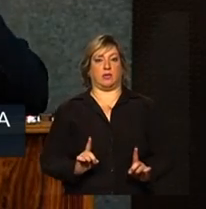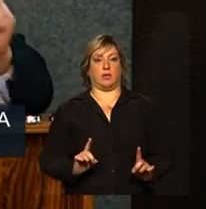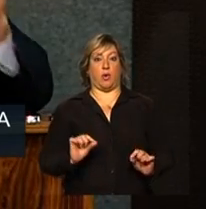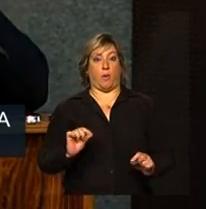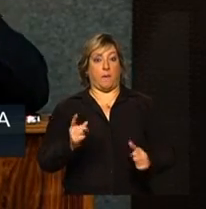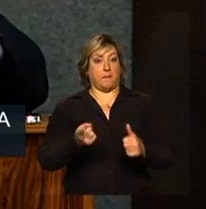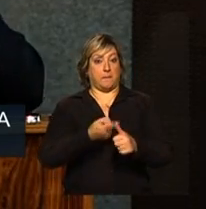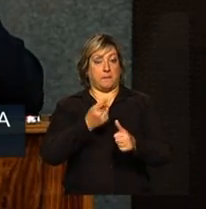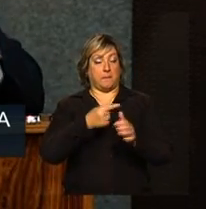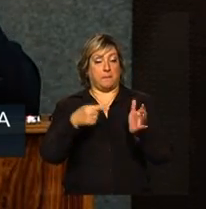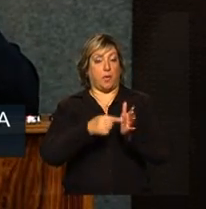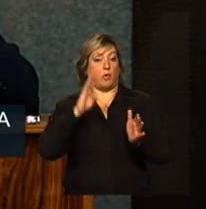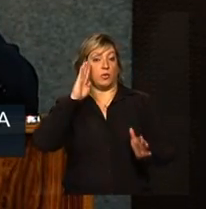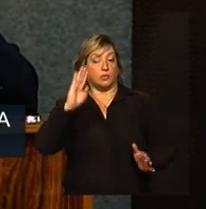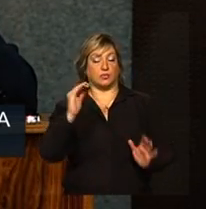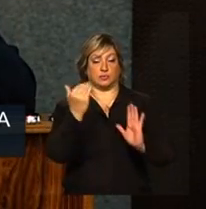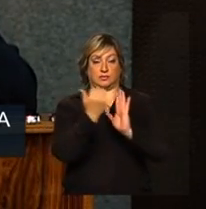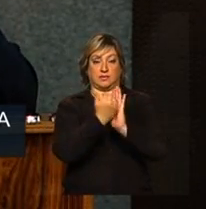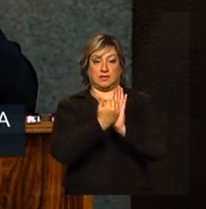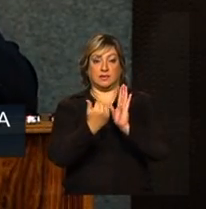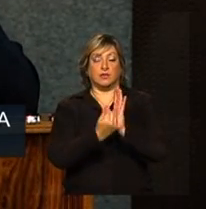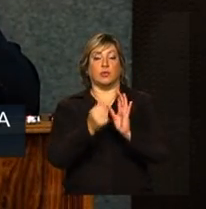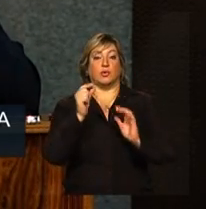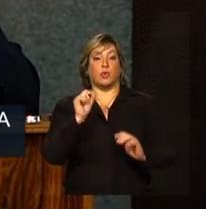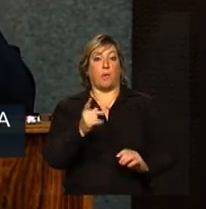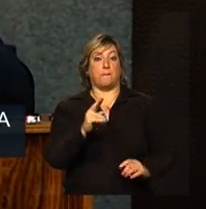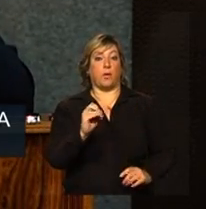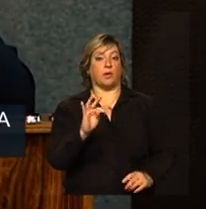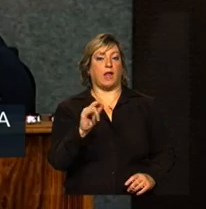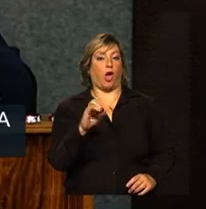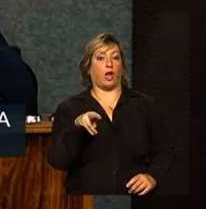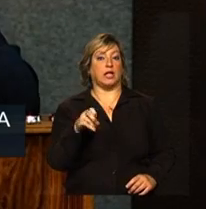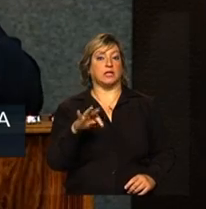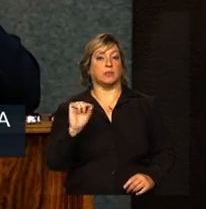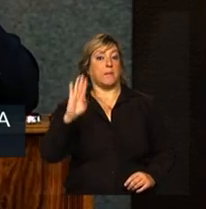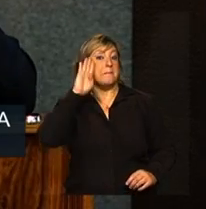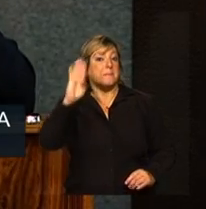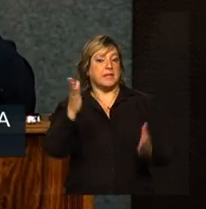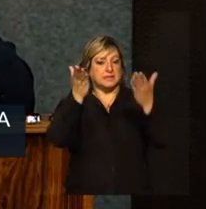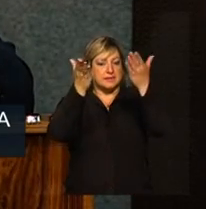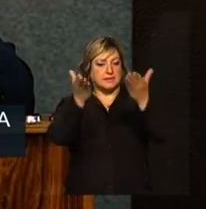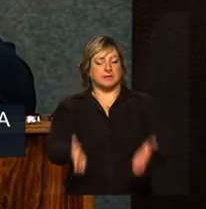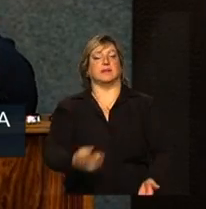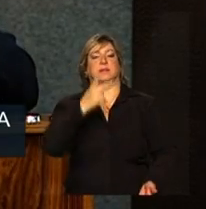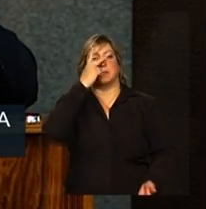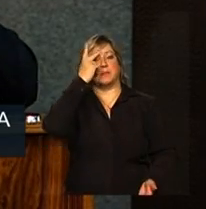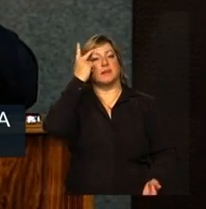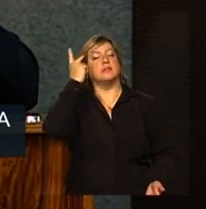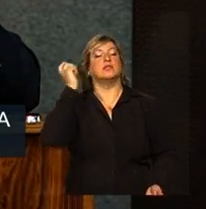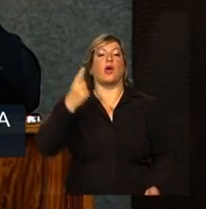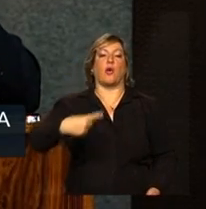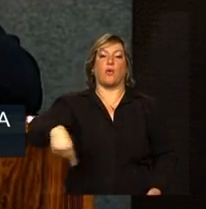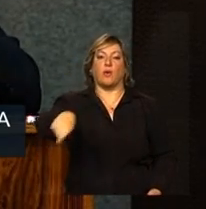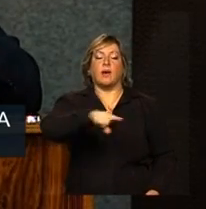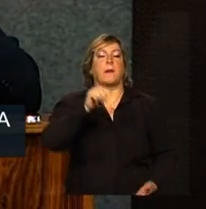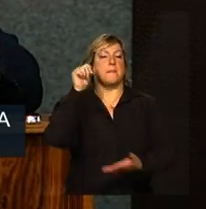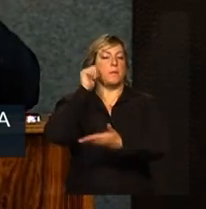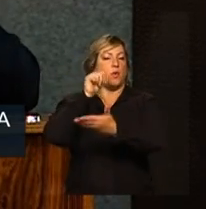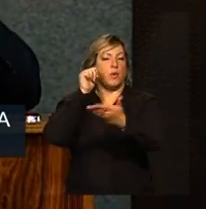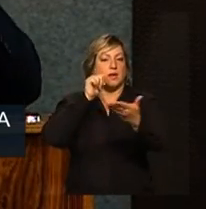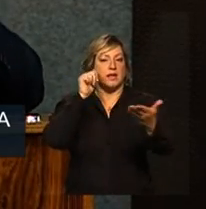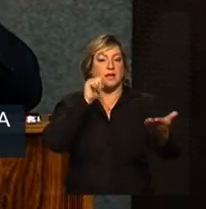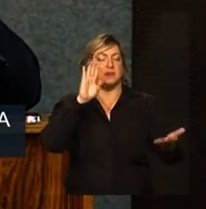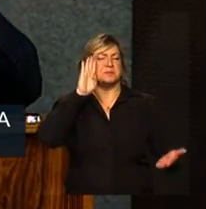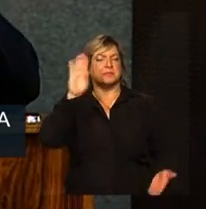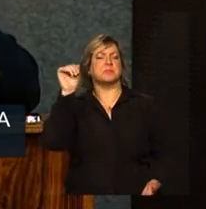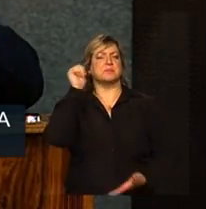primeiro da agenda é o protagonismo. Essas pessoas, essas mulheres,